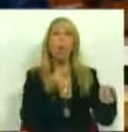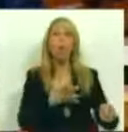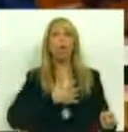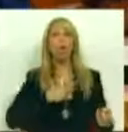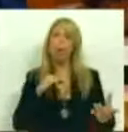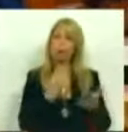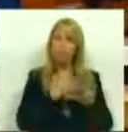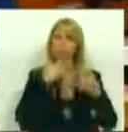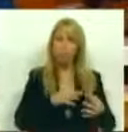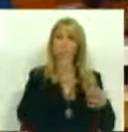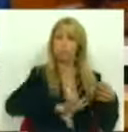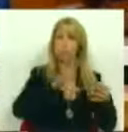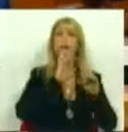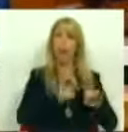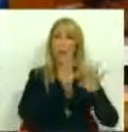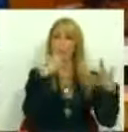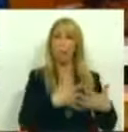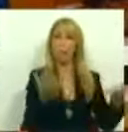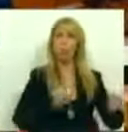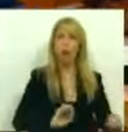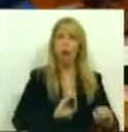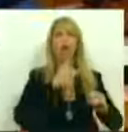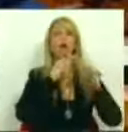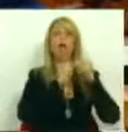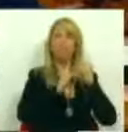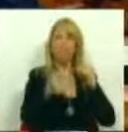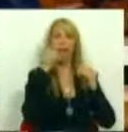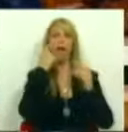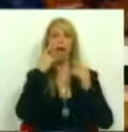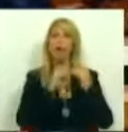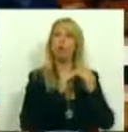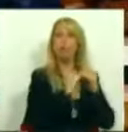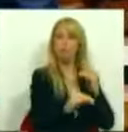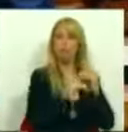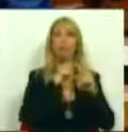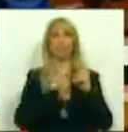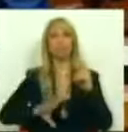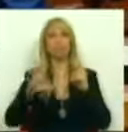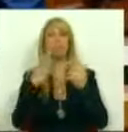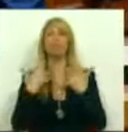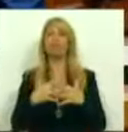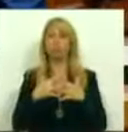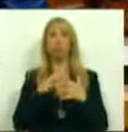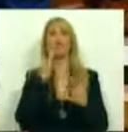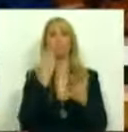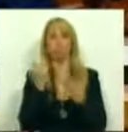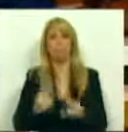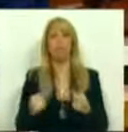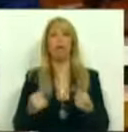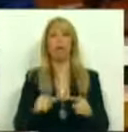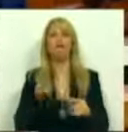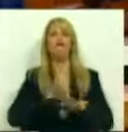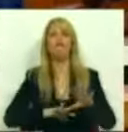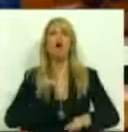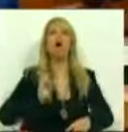clara e inequívoca a estabilidade e a durabilidade que a sua natureza estrutural comporta, o que fazem é desvalorizar